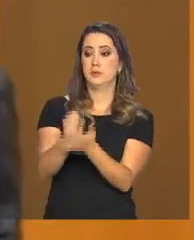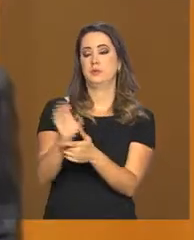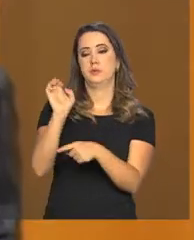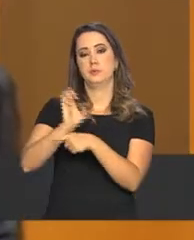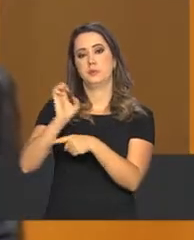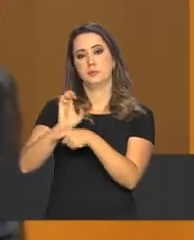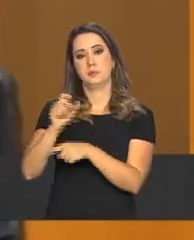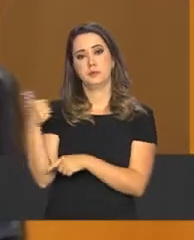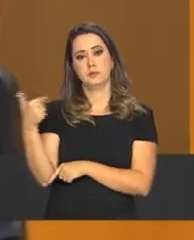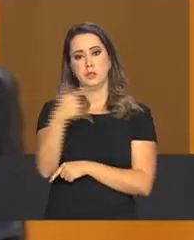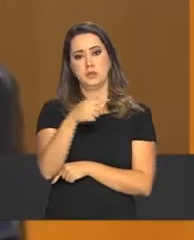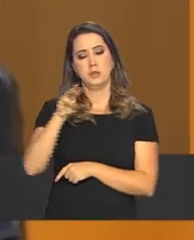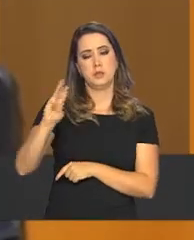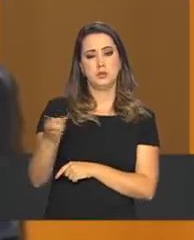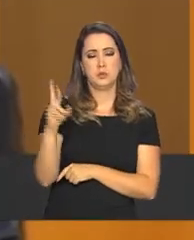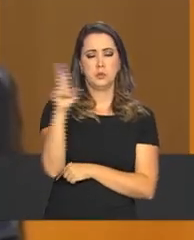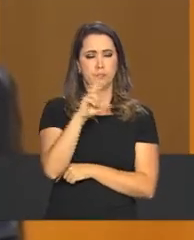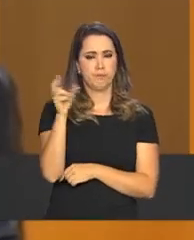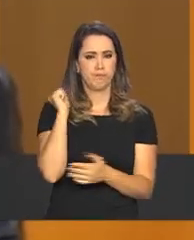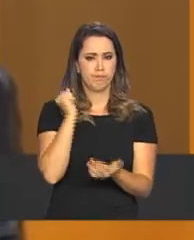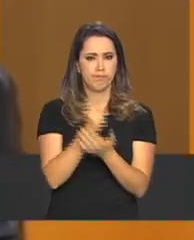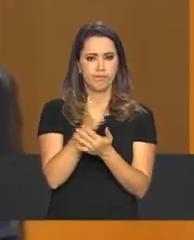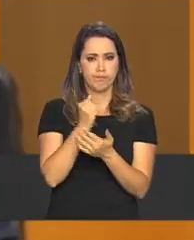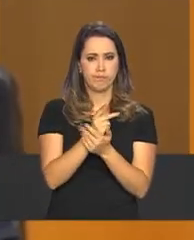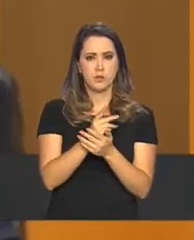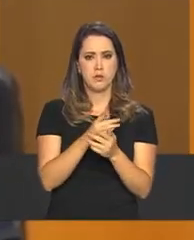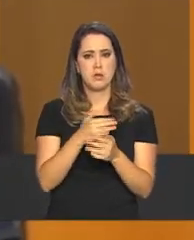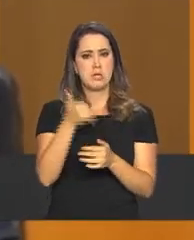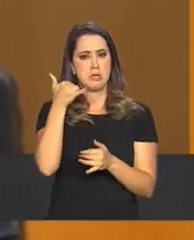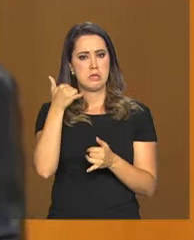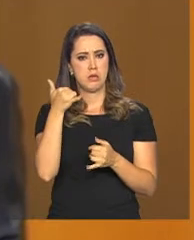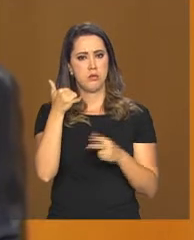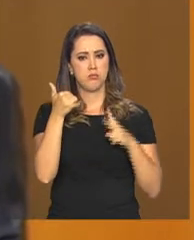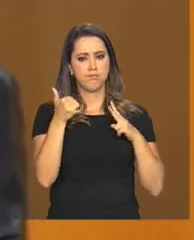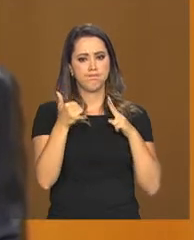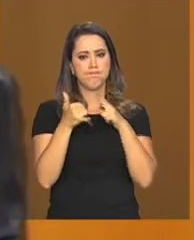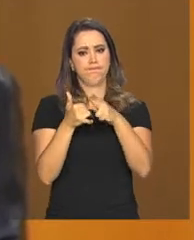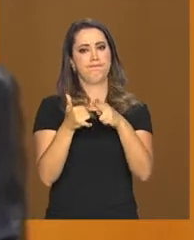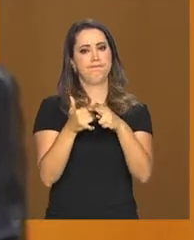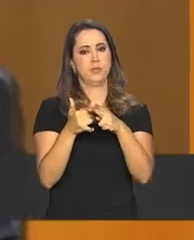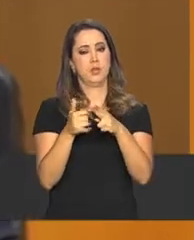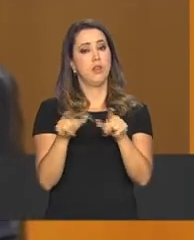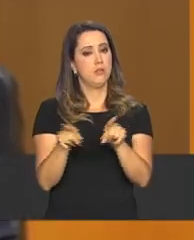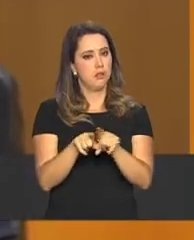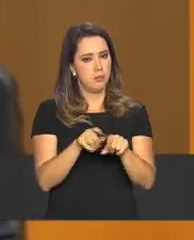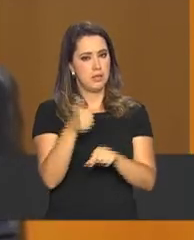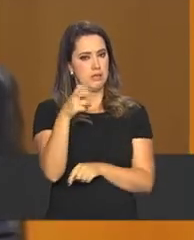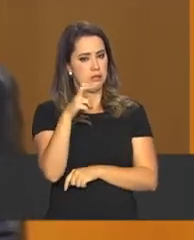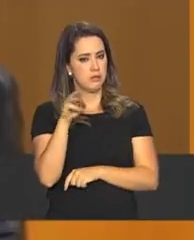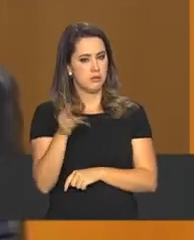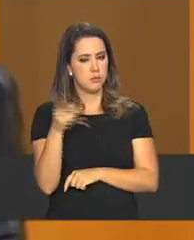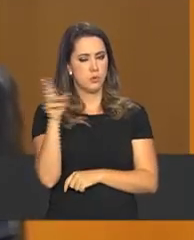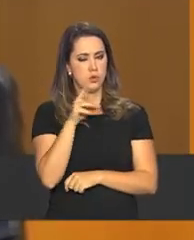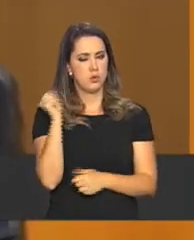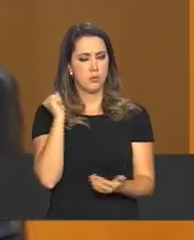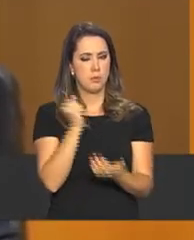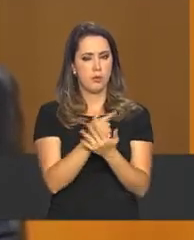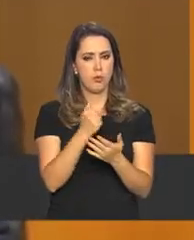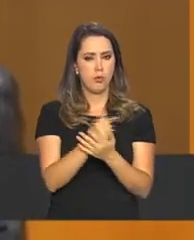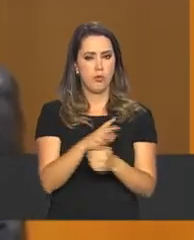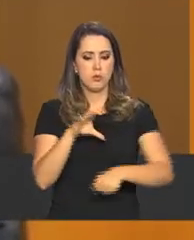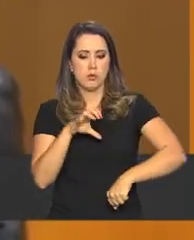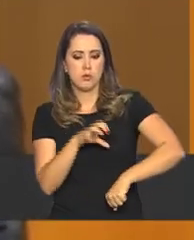17 milhões de reais para compra de bloqueadores de sinais de celulares e 15 milhões de reais para aquisição de